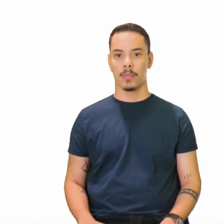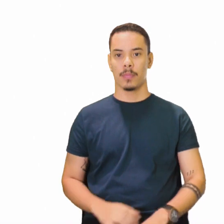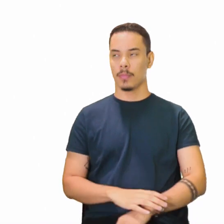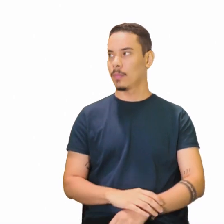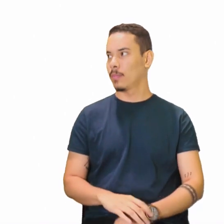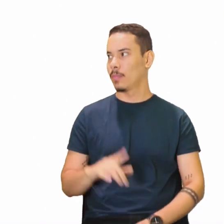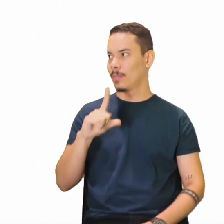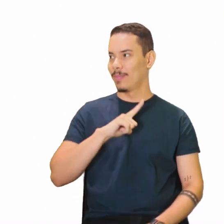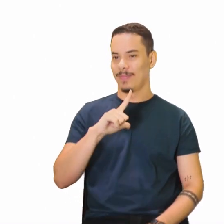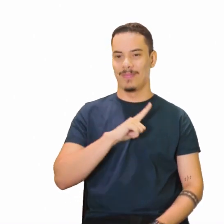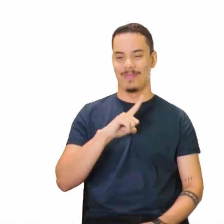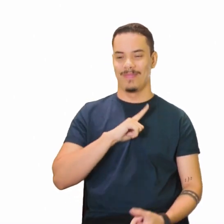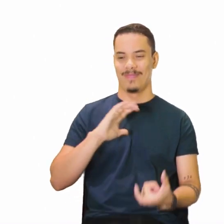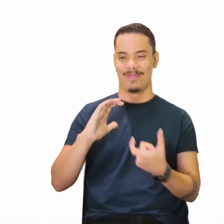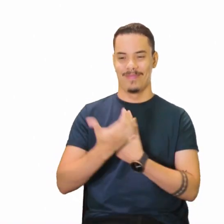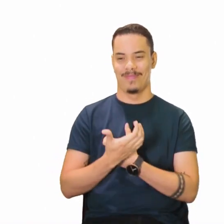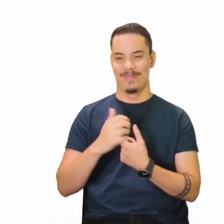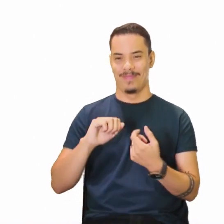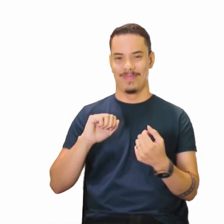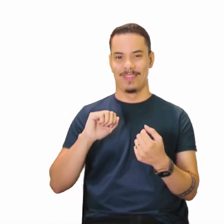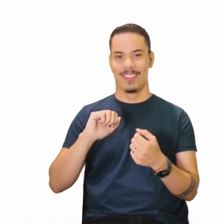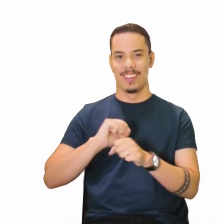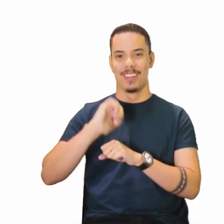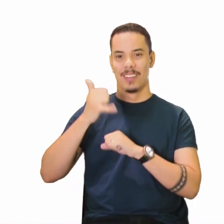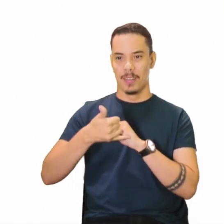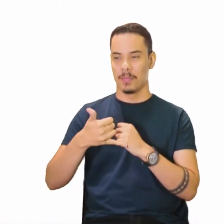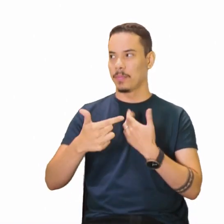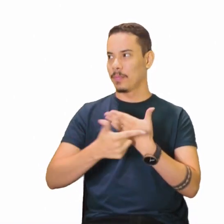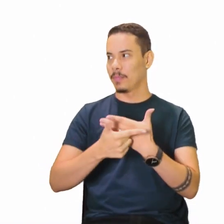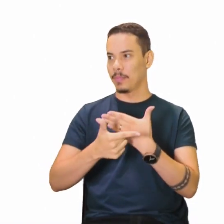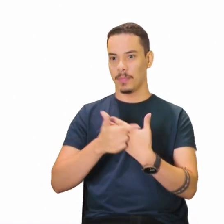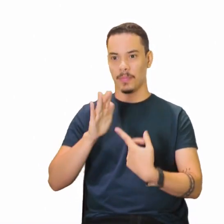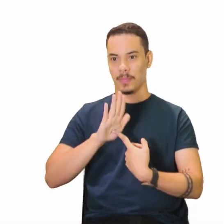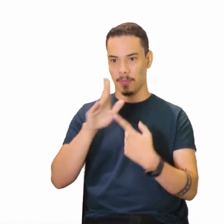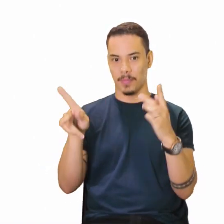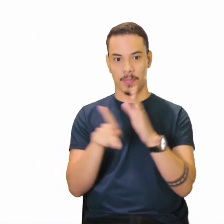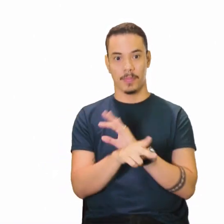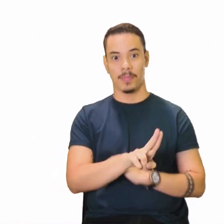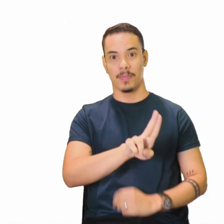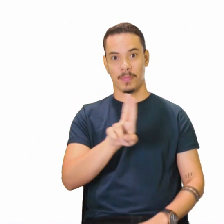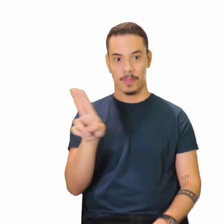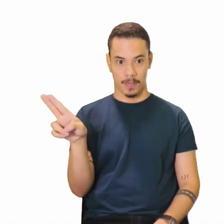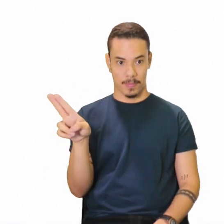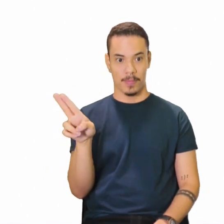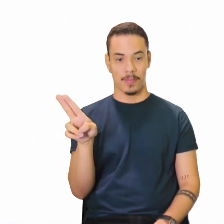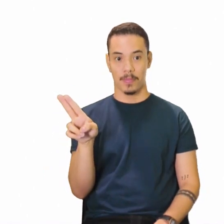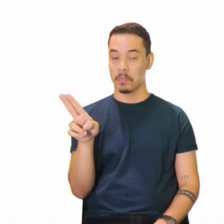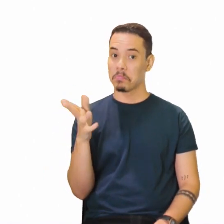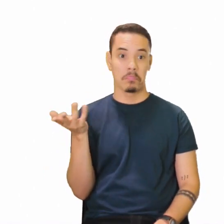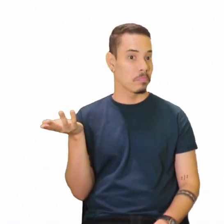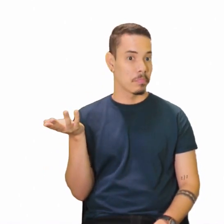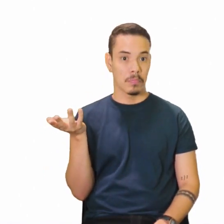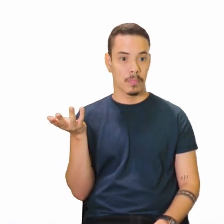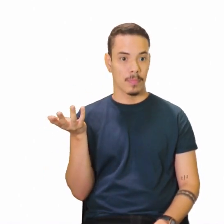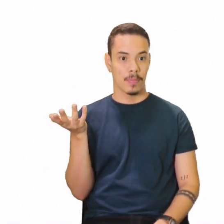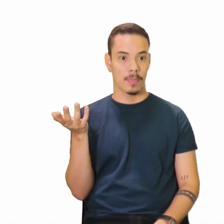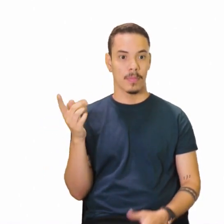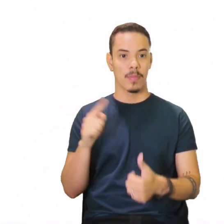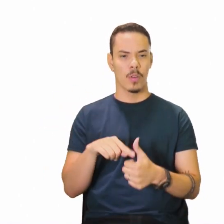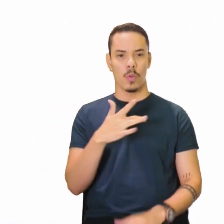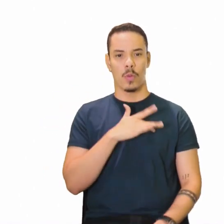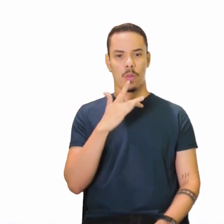em destaque é um adjetivo, desempenhando a função de um nome. Em A. O